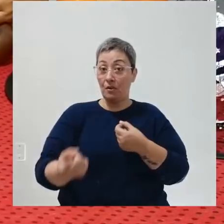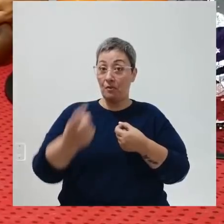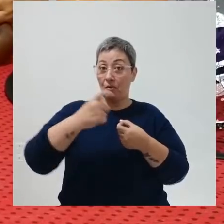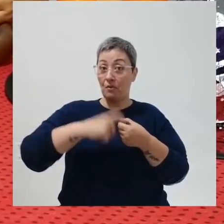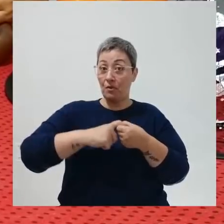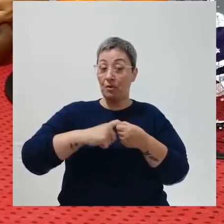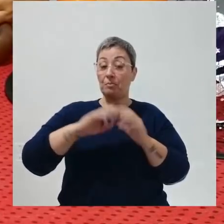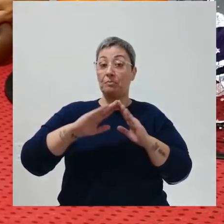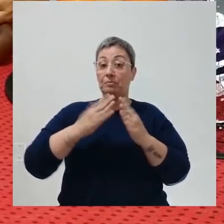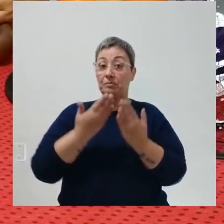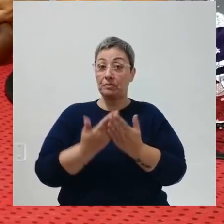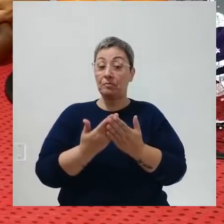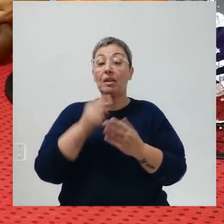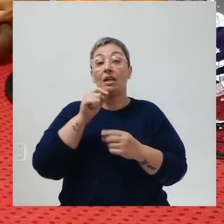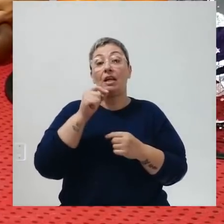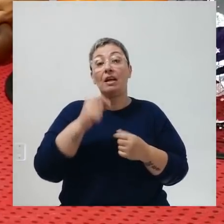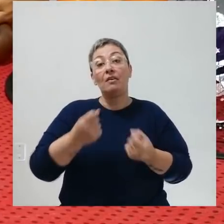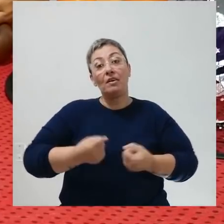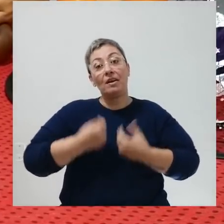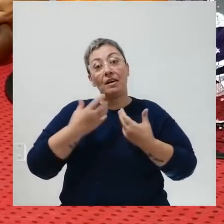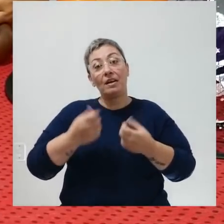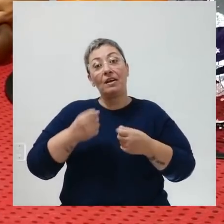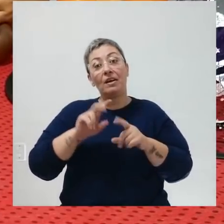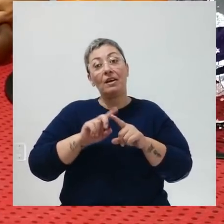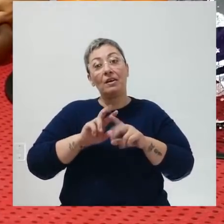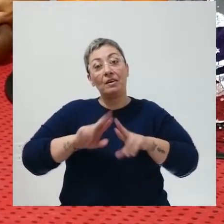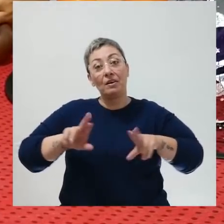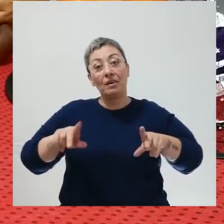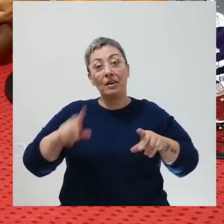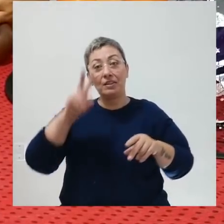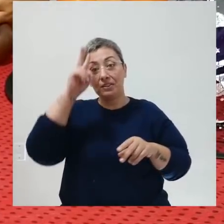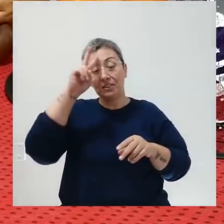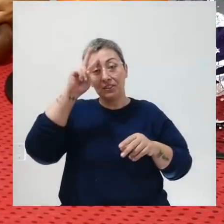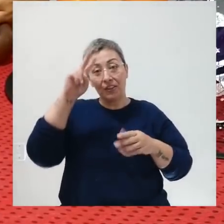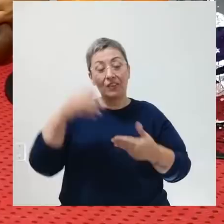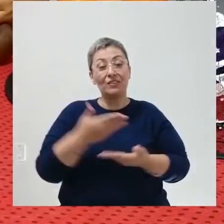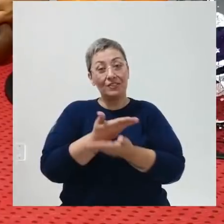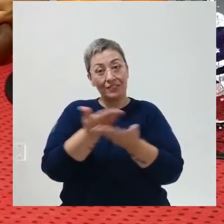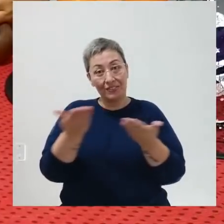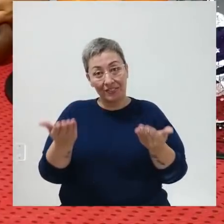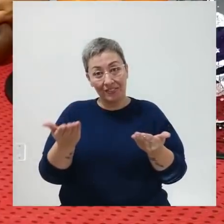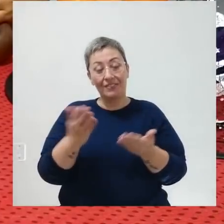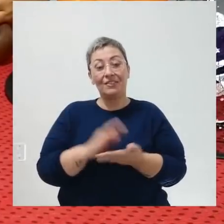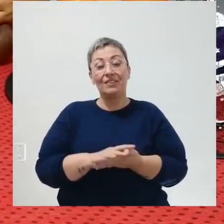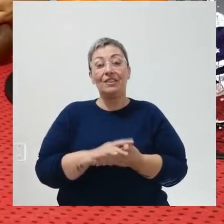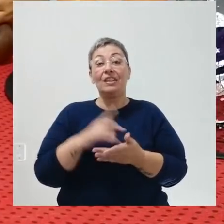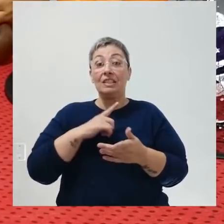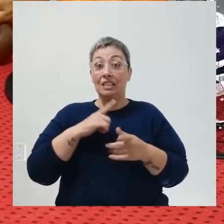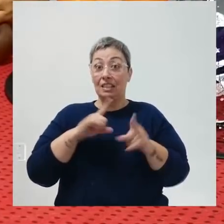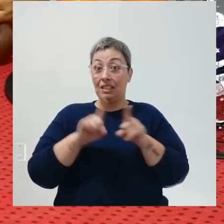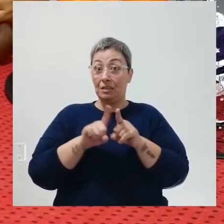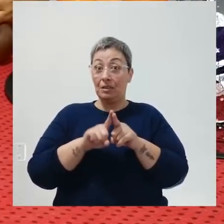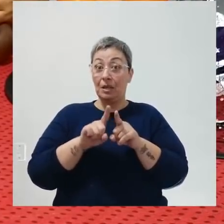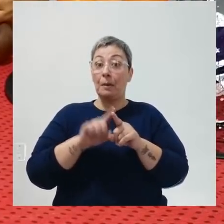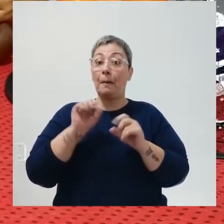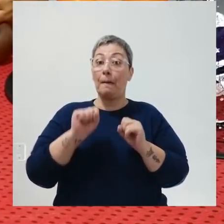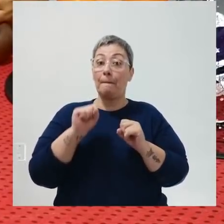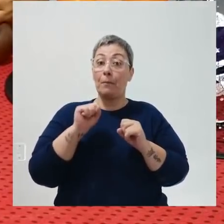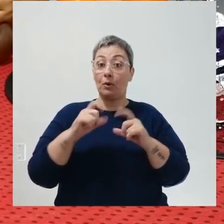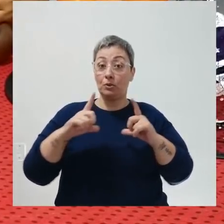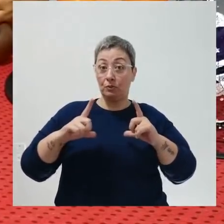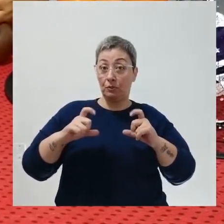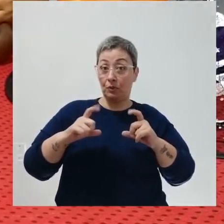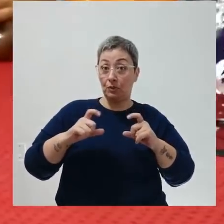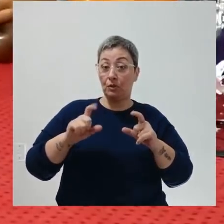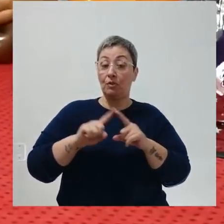nós retornarmos, quem vai ter muitas histórias para contar, tenha certeza, será você. E também você pode